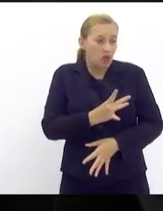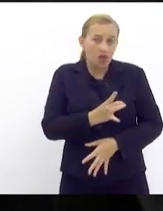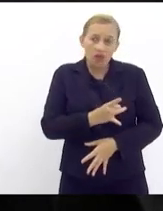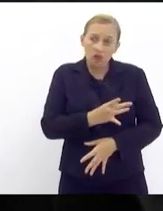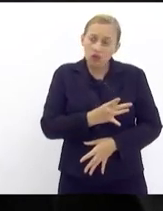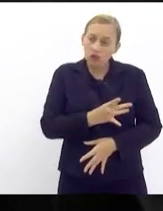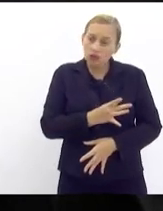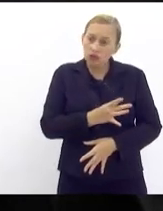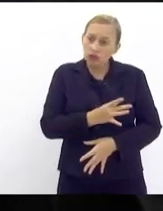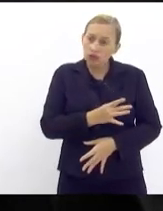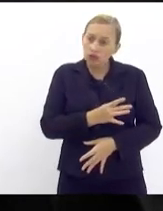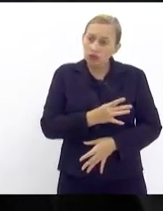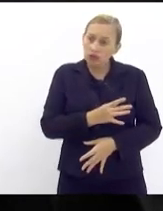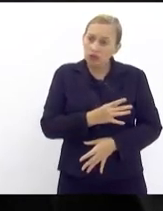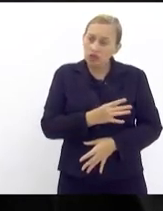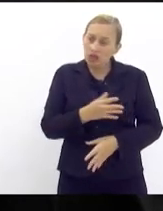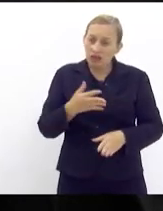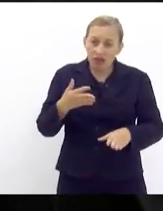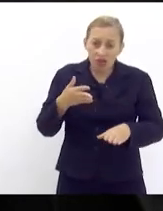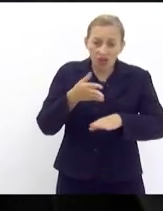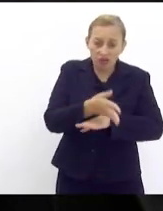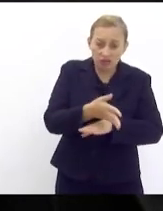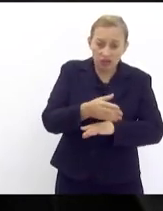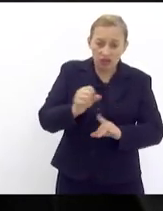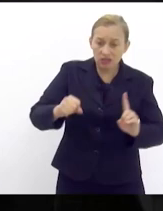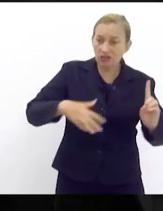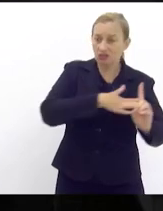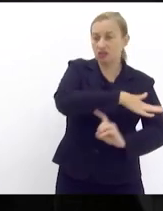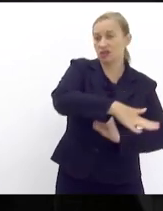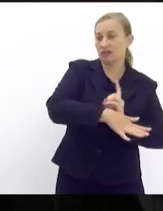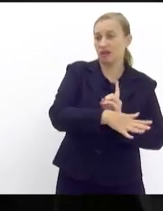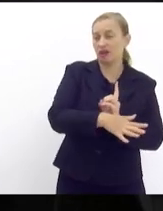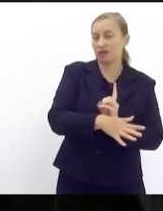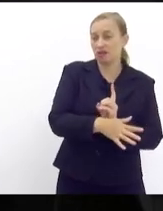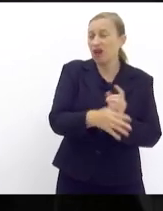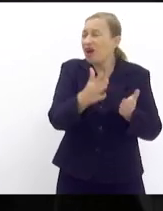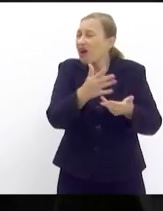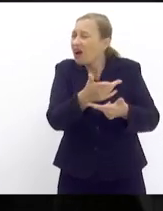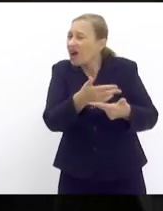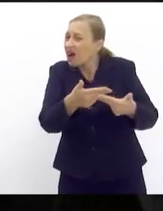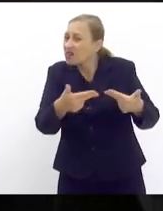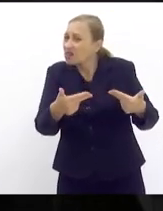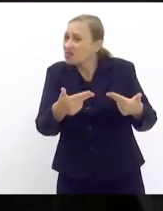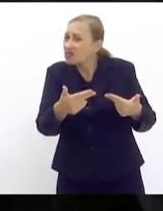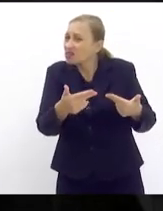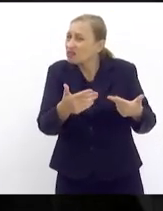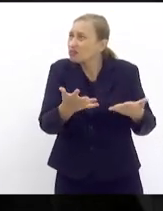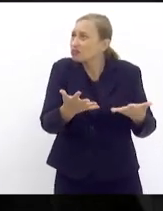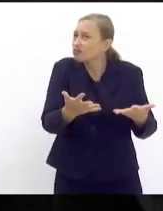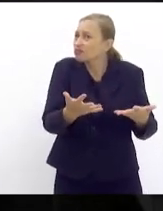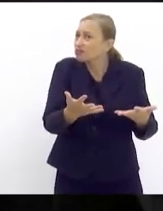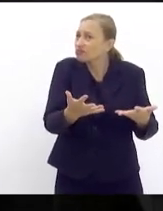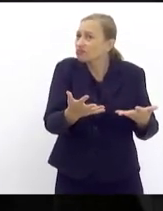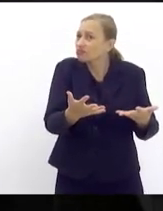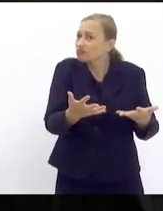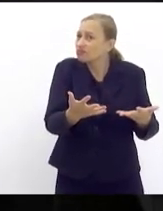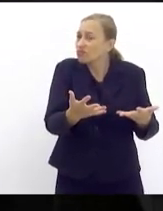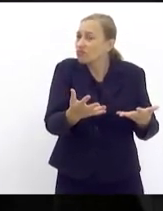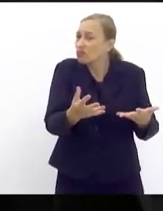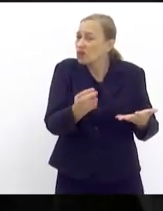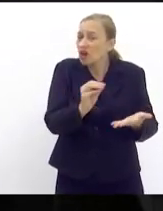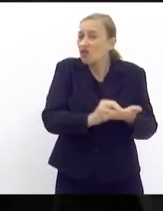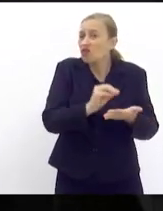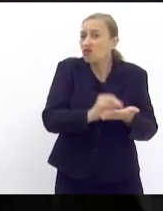impera na nossa sociedade muitas vezes pela ausência